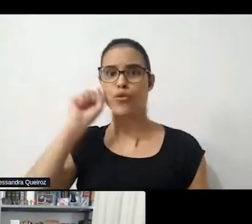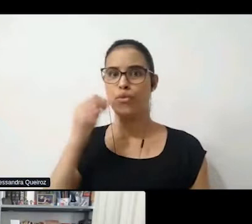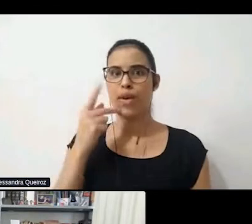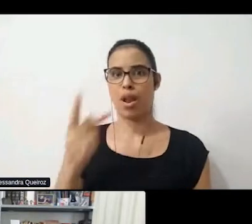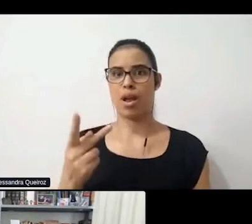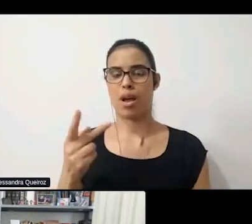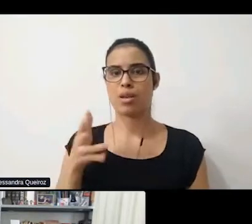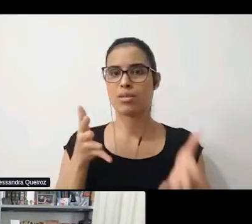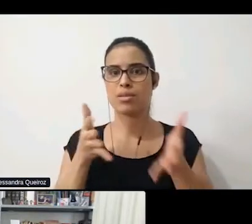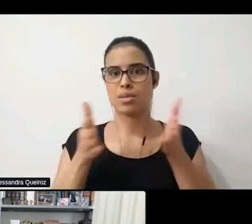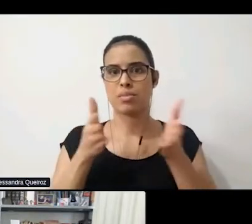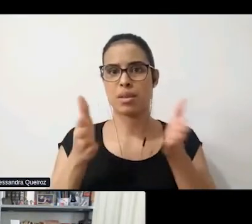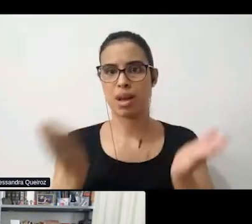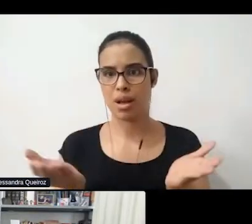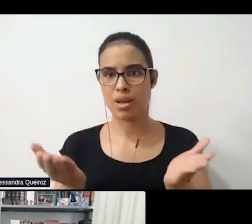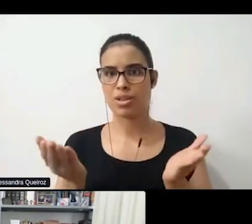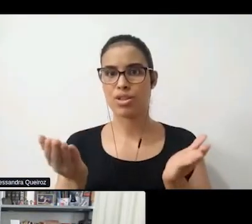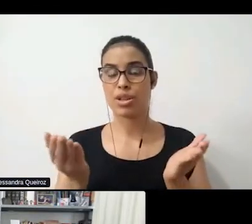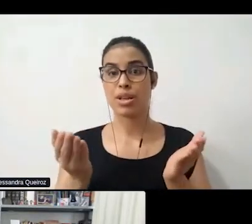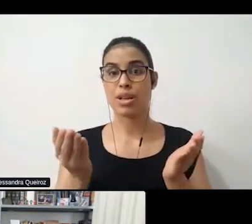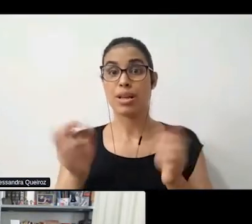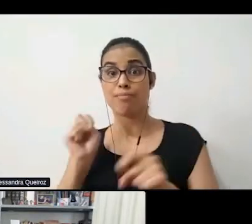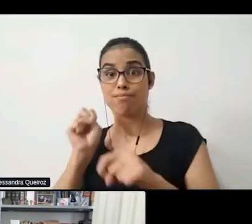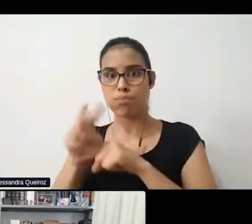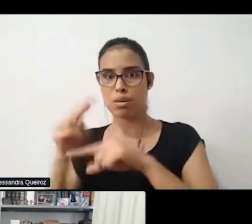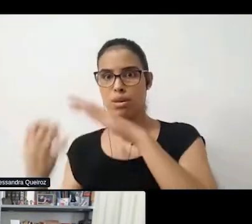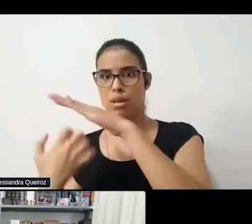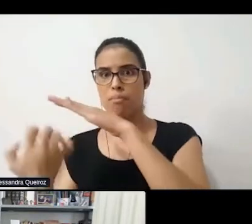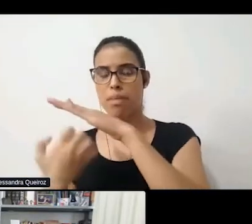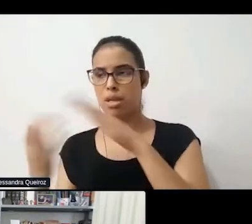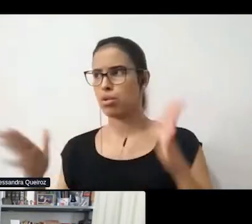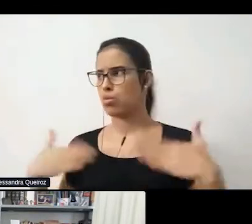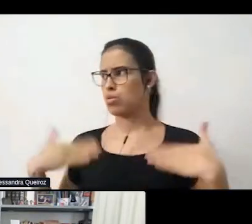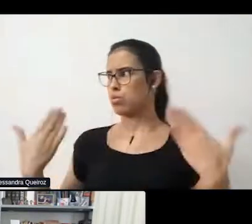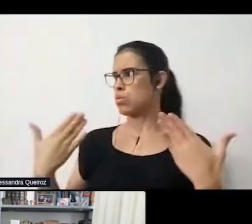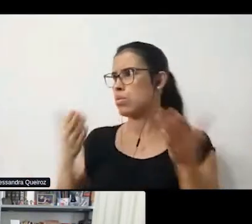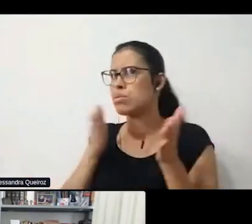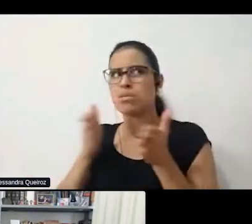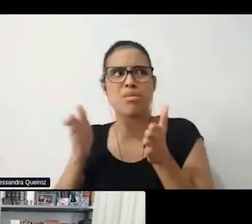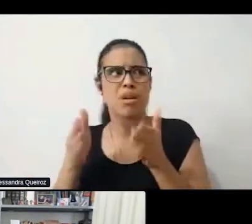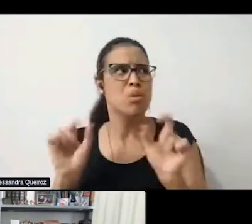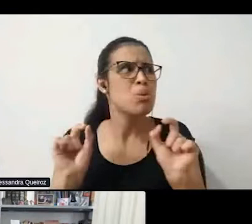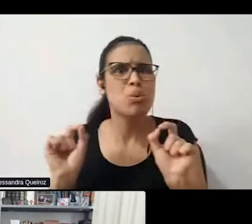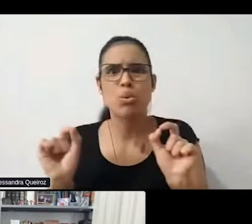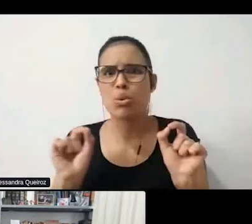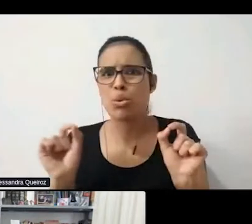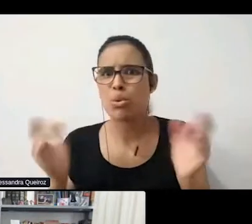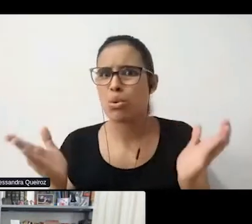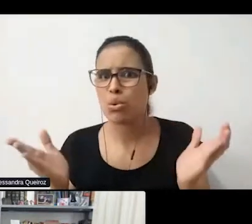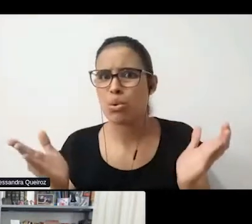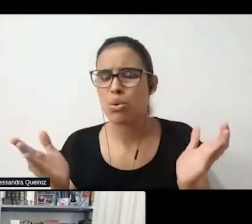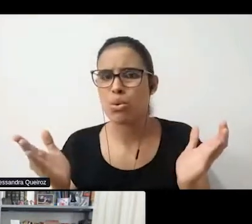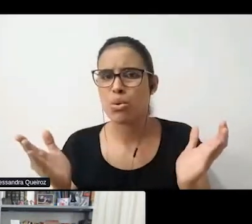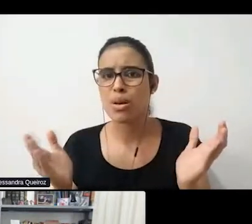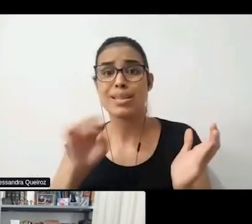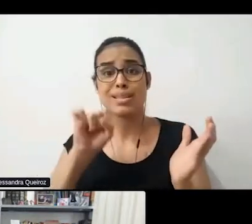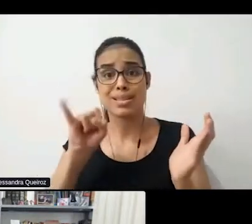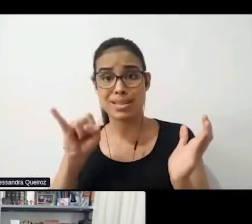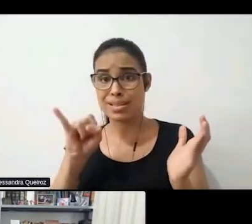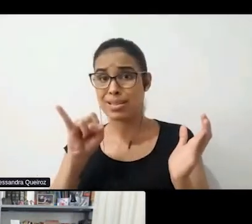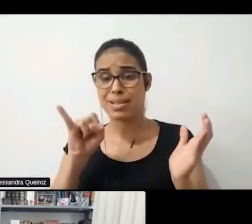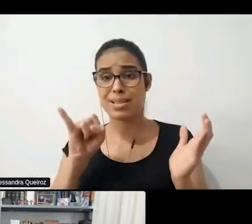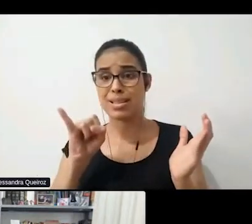aí toma um susto, porque quando se tem primeiro contato com qualquer área